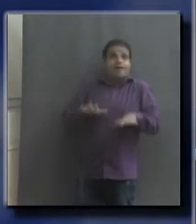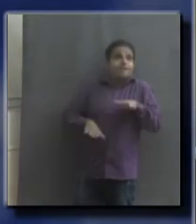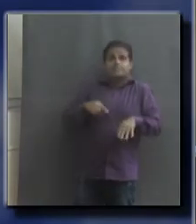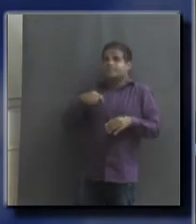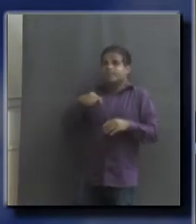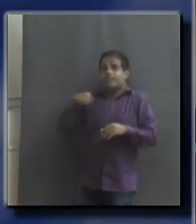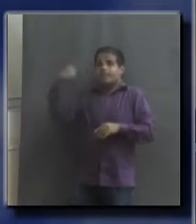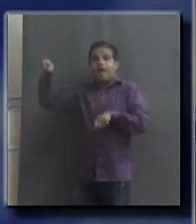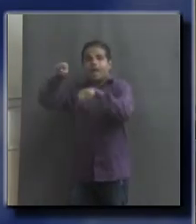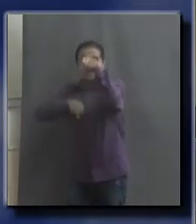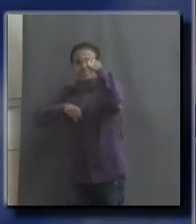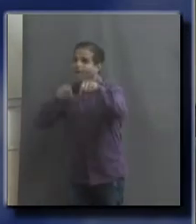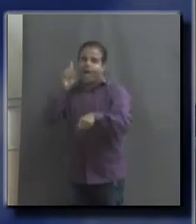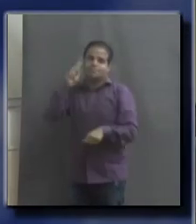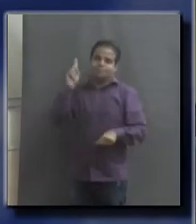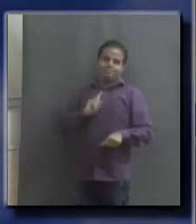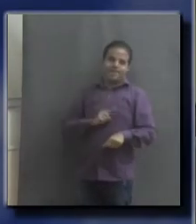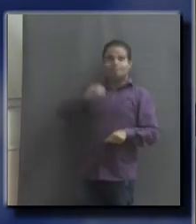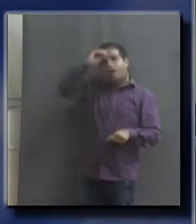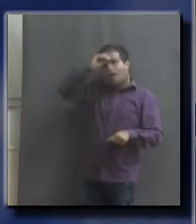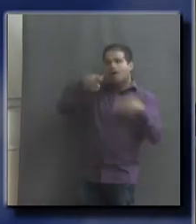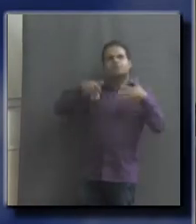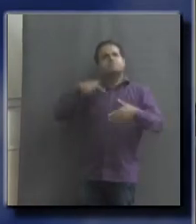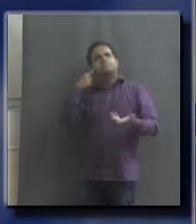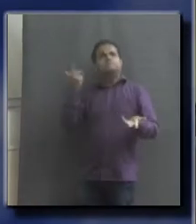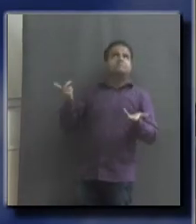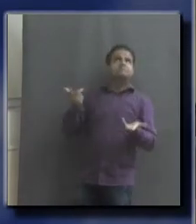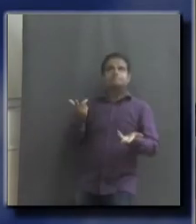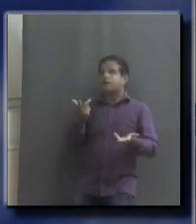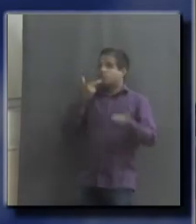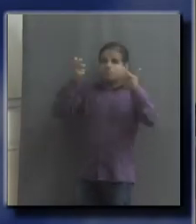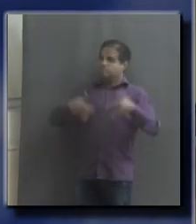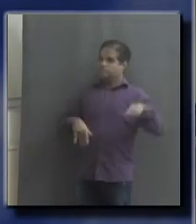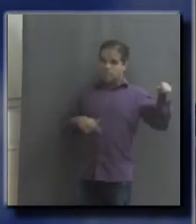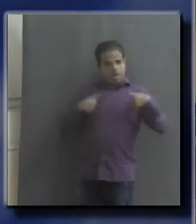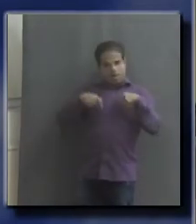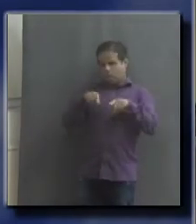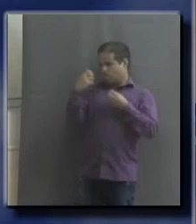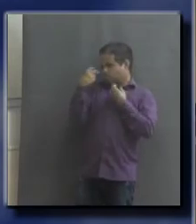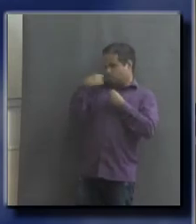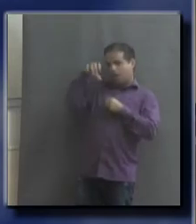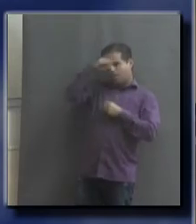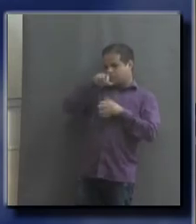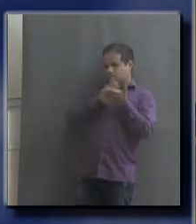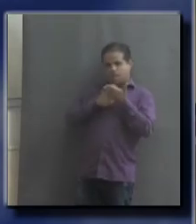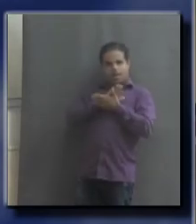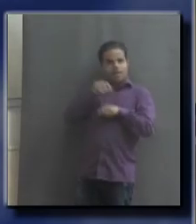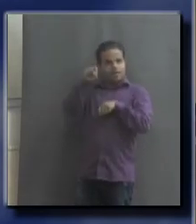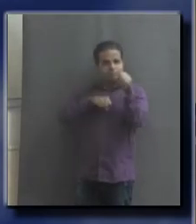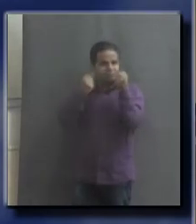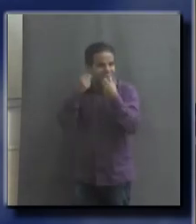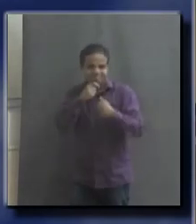isso lá na graduação, né? Na graduação não se fala. Eu não aprendi isso na graduação.